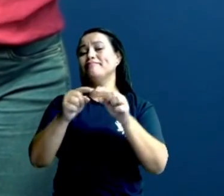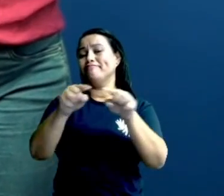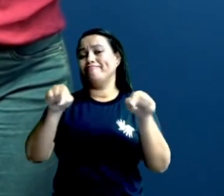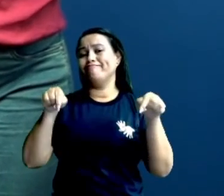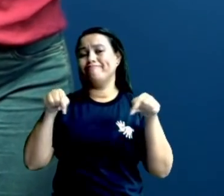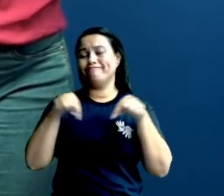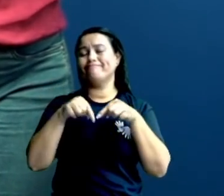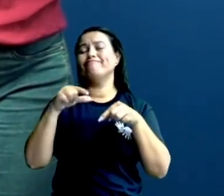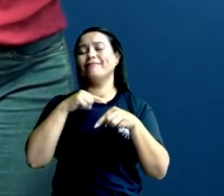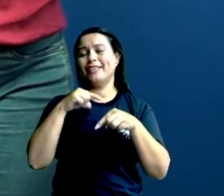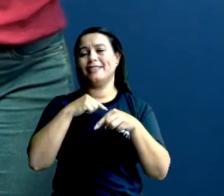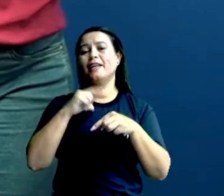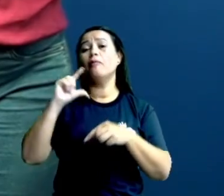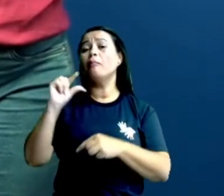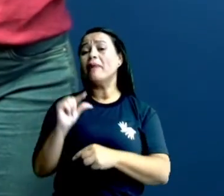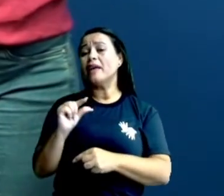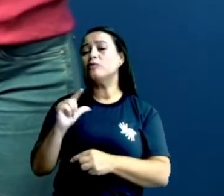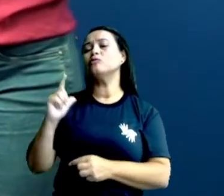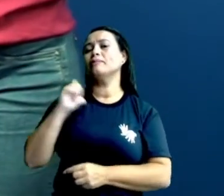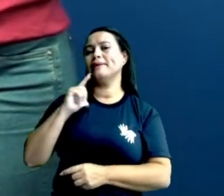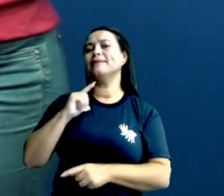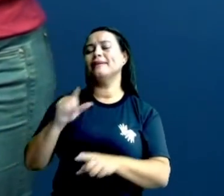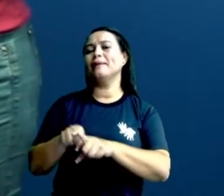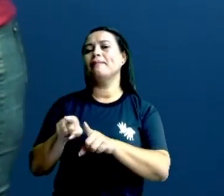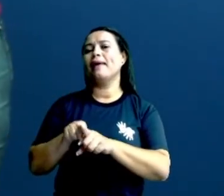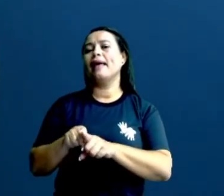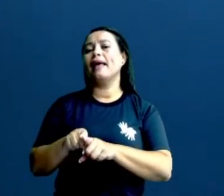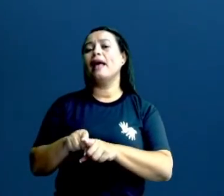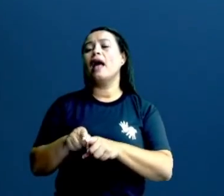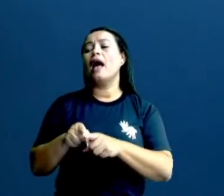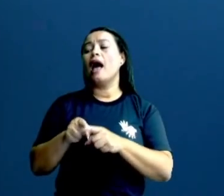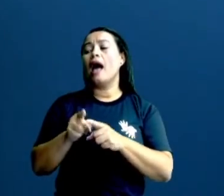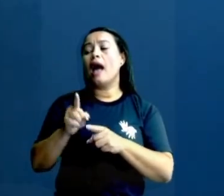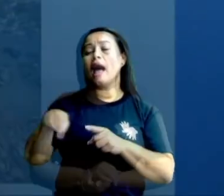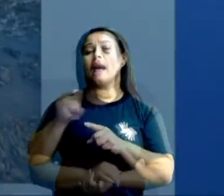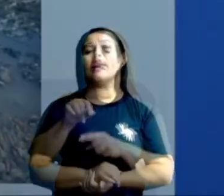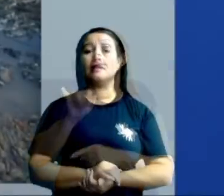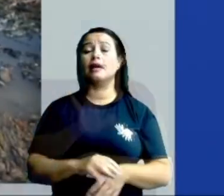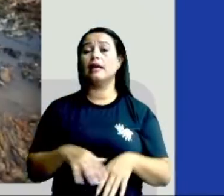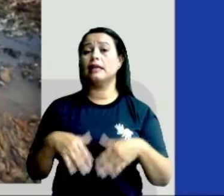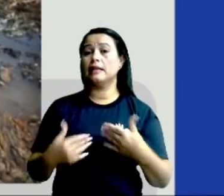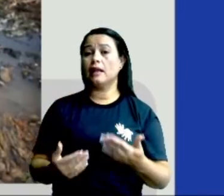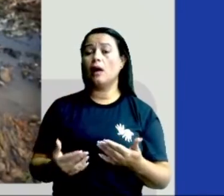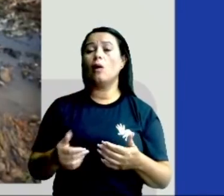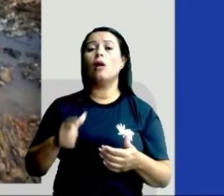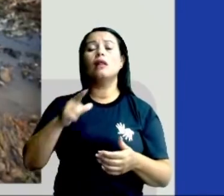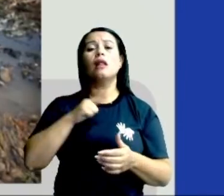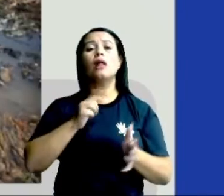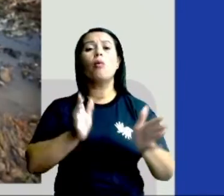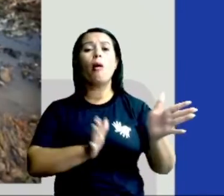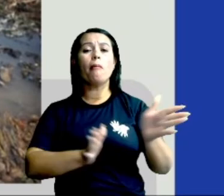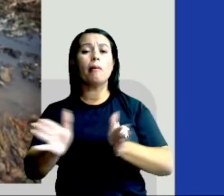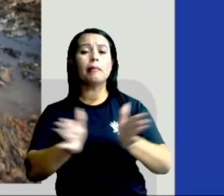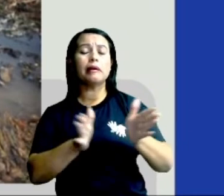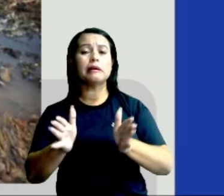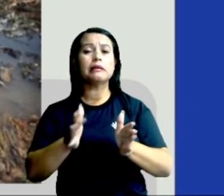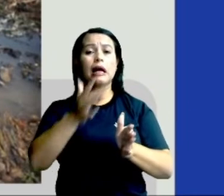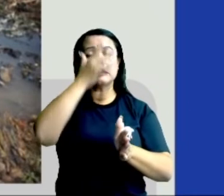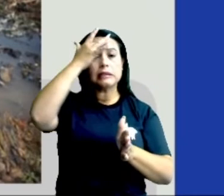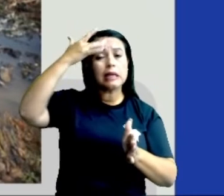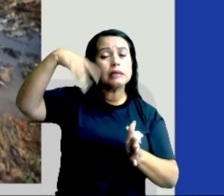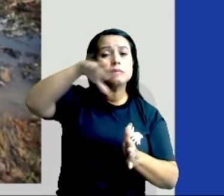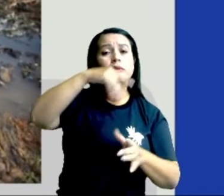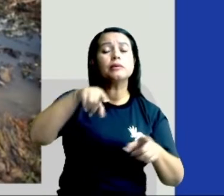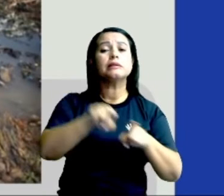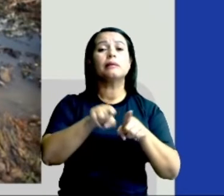numa escala menor, mas existe. Certo? Aí a gente vai ter alguns problemas sociais. Mobilidade urbana e sucateamento do